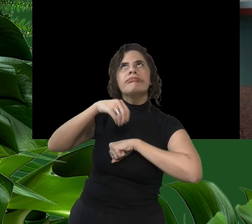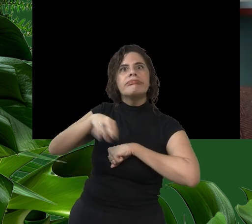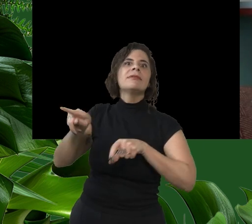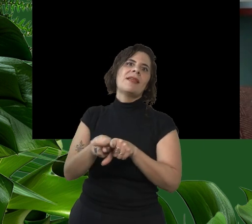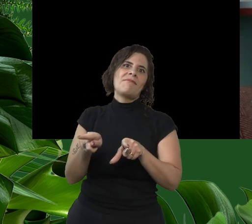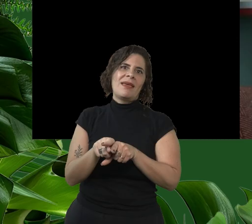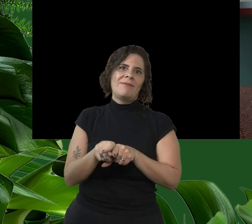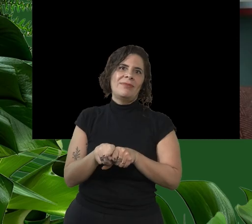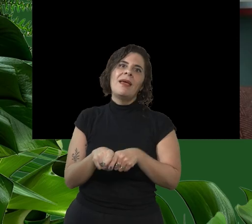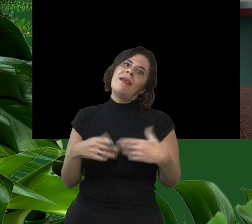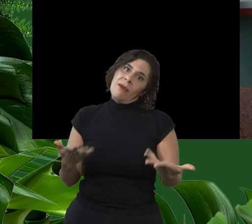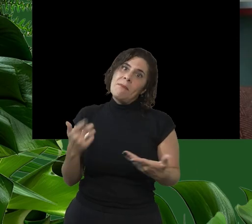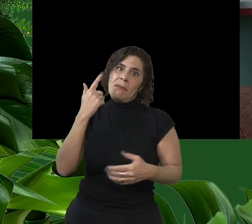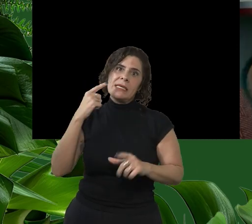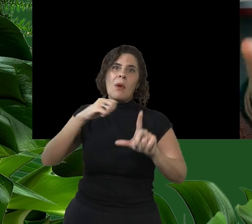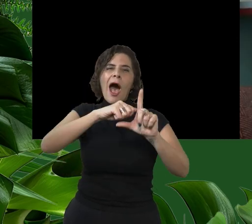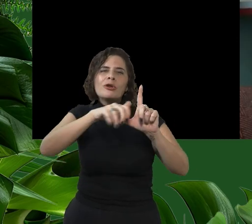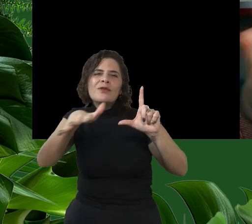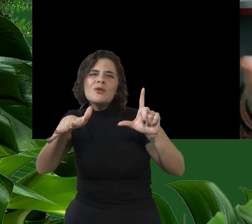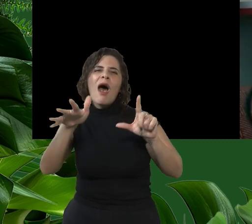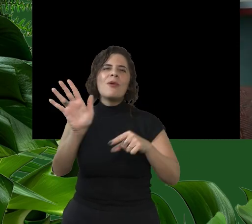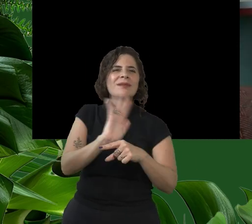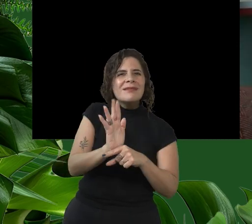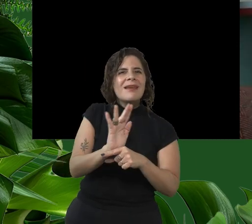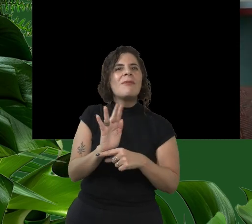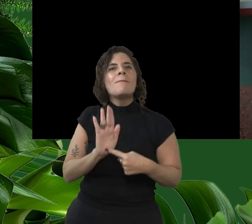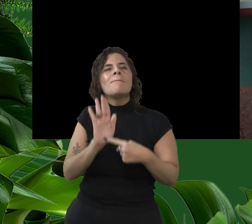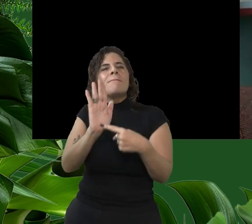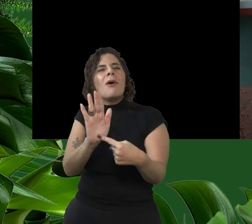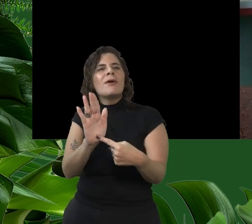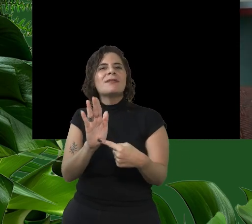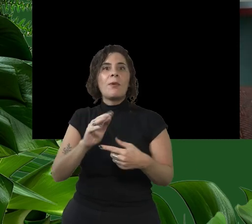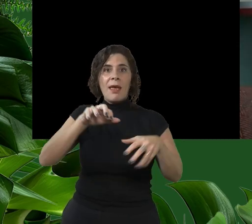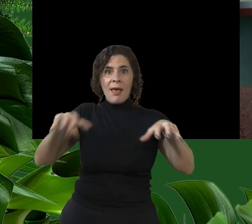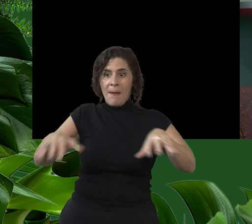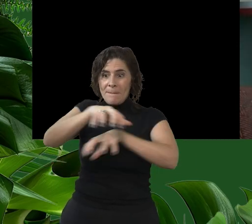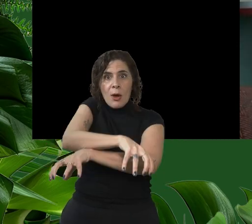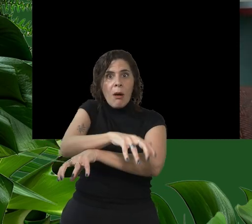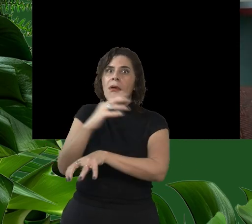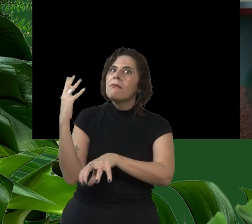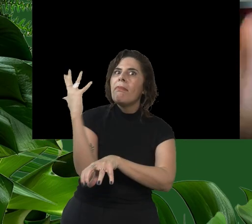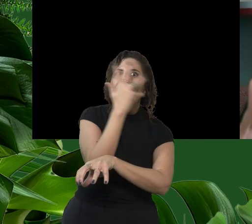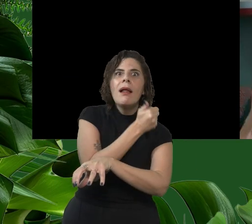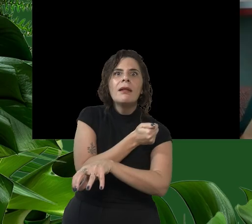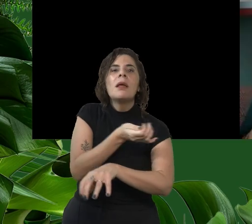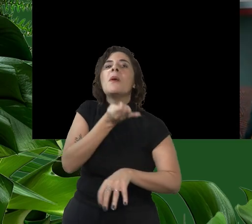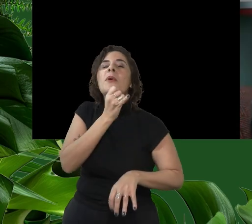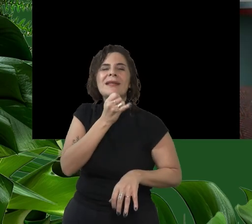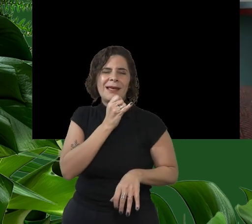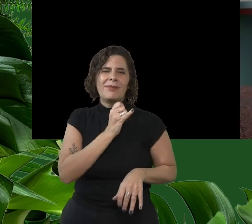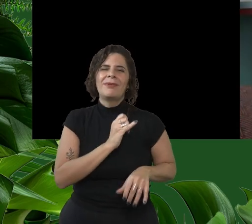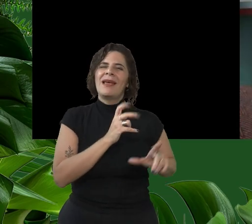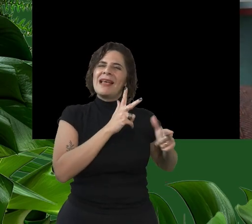audiovisuais que traz aí a beleza, né? Elas trazem a beleza dos biomas. Então, a Era dos Humanos, por exemplo, a gente mostra a floresta